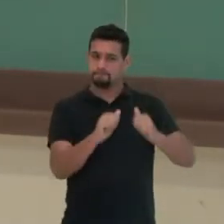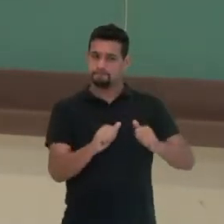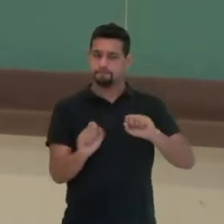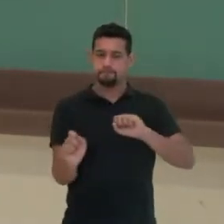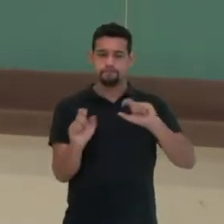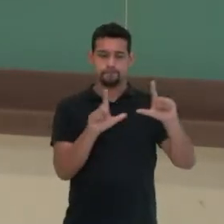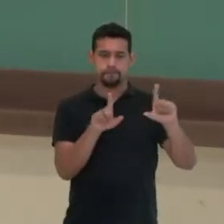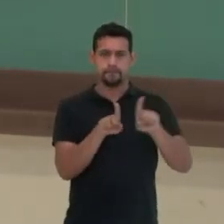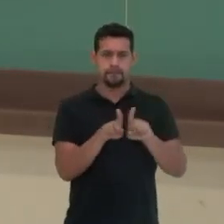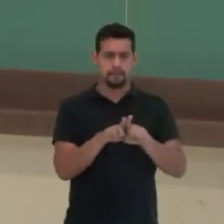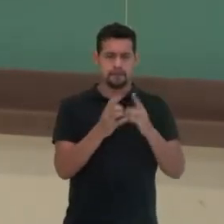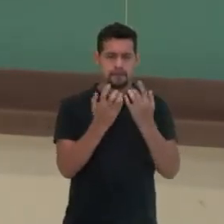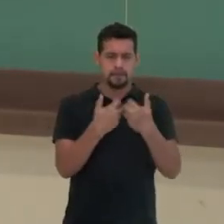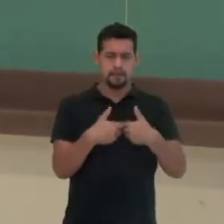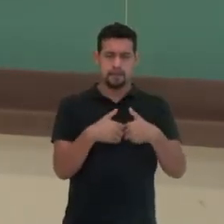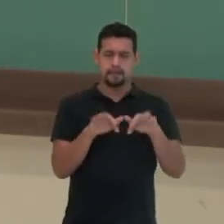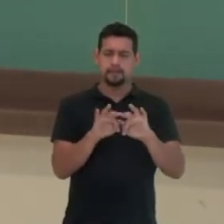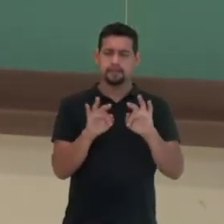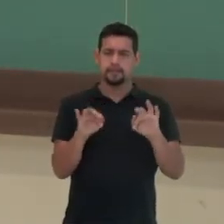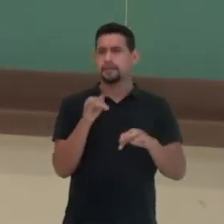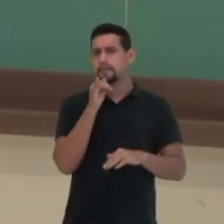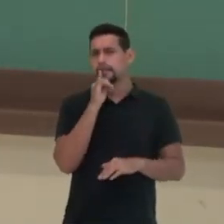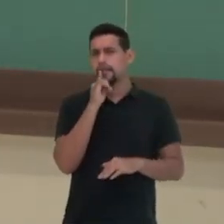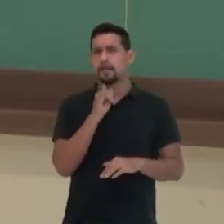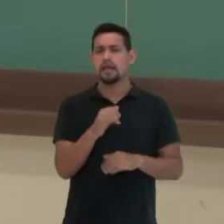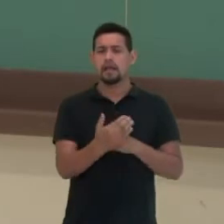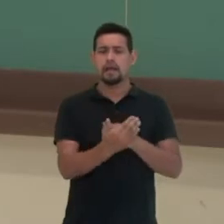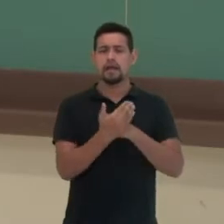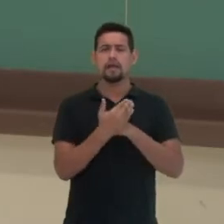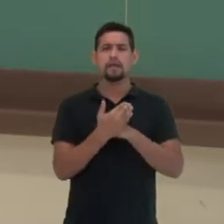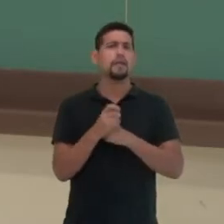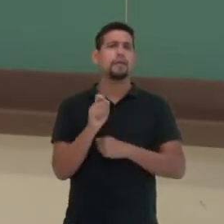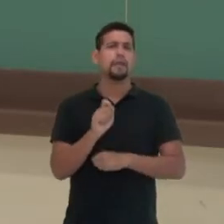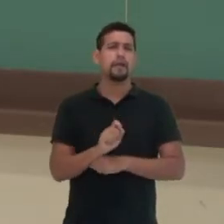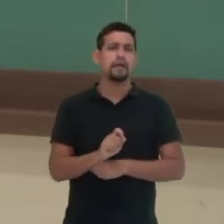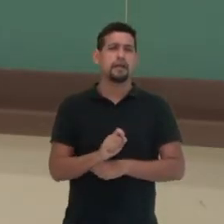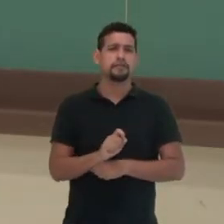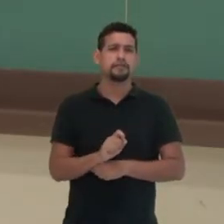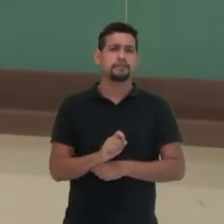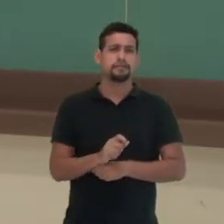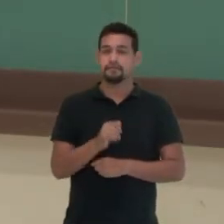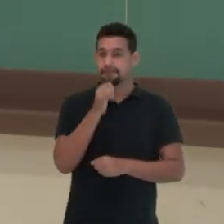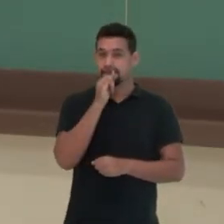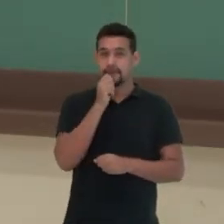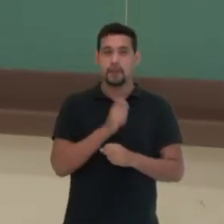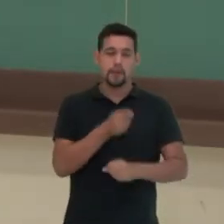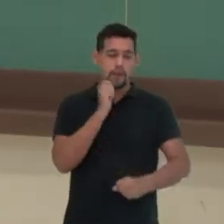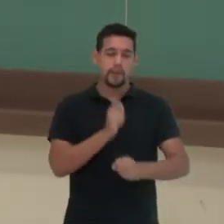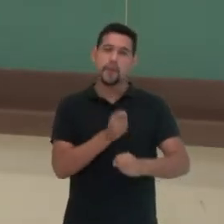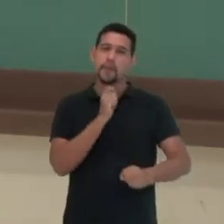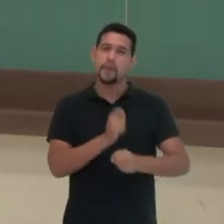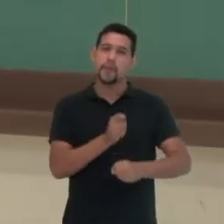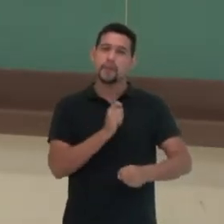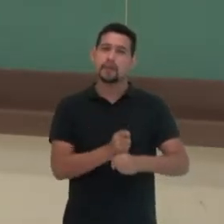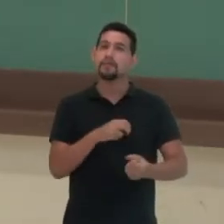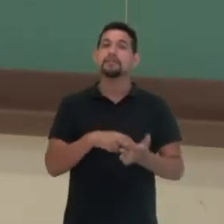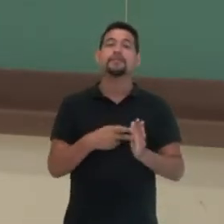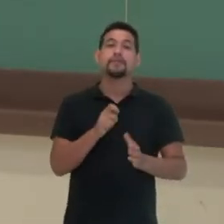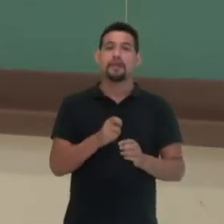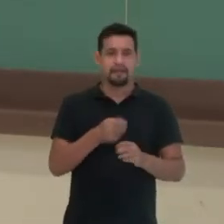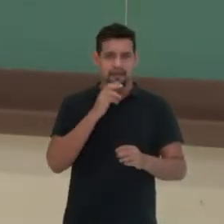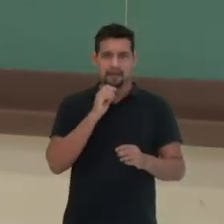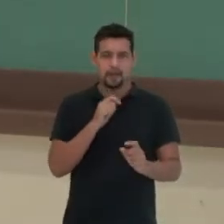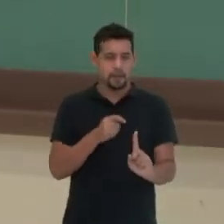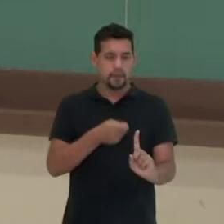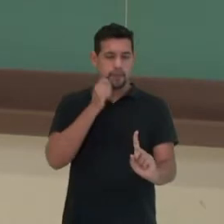máquinas simples que nós temos aqui, elas nos ajudam como? Por exemplo, o martelo, que é uma máquina simples, nos